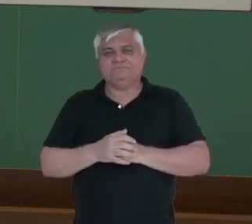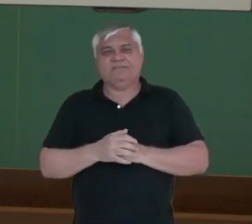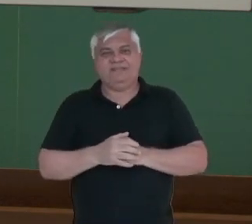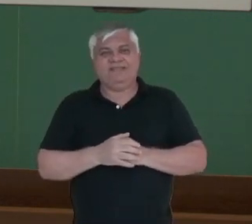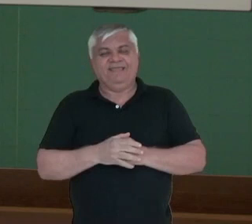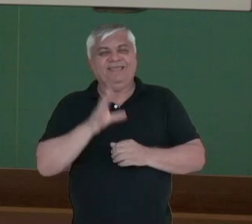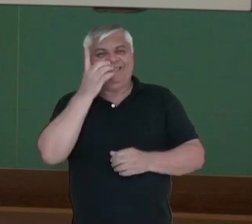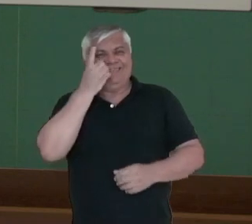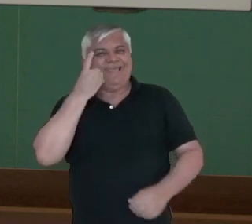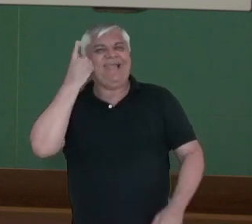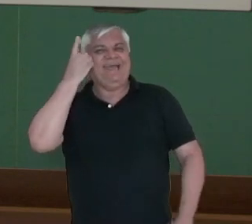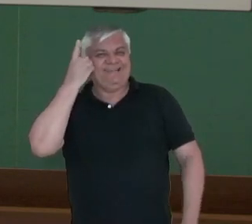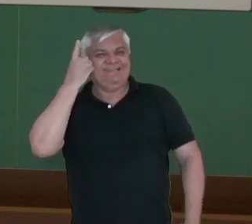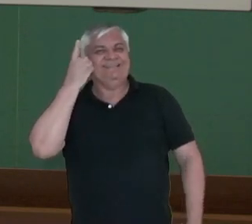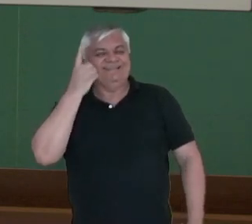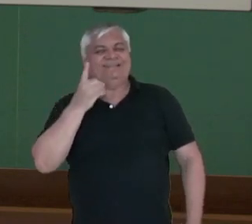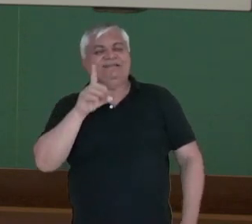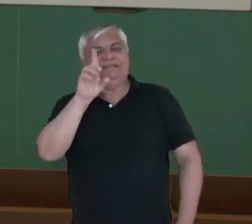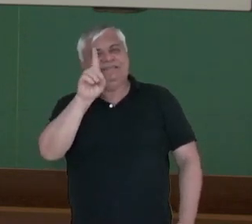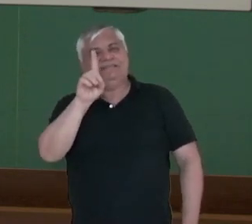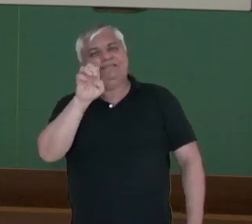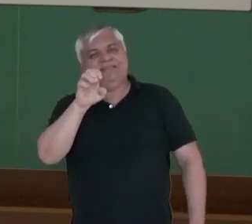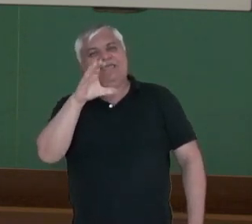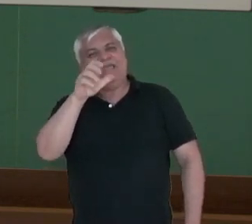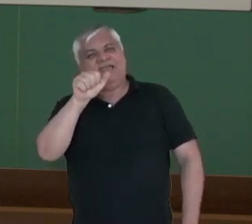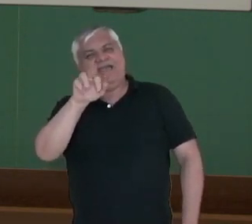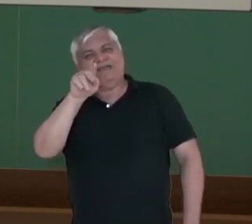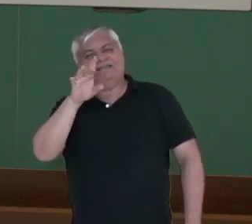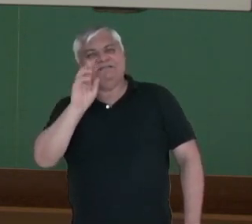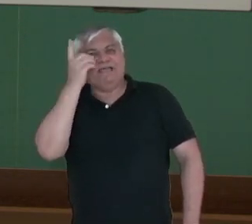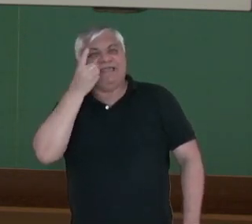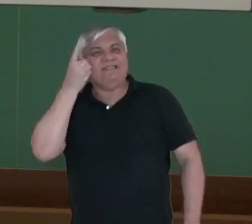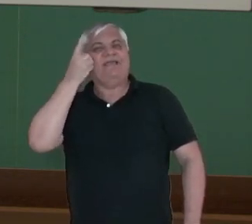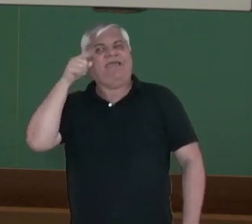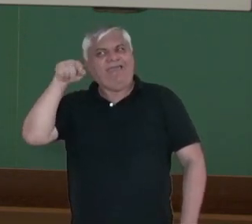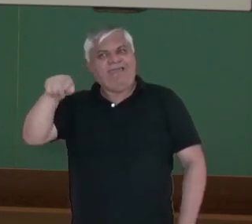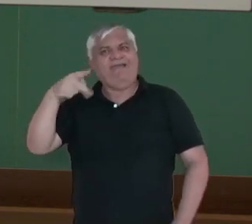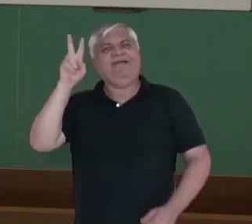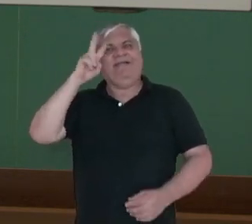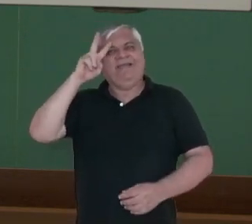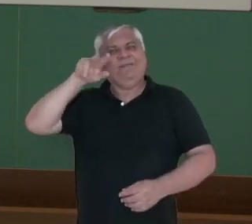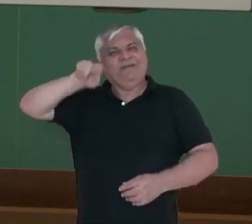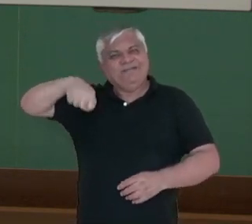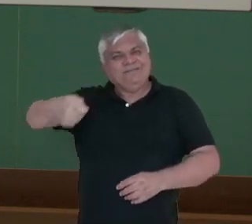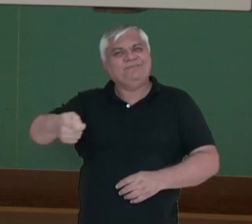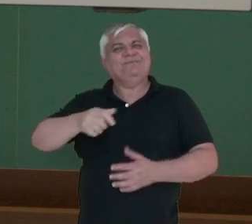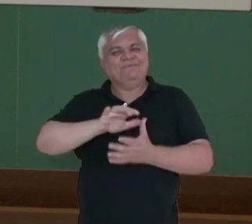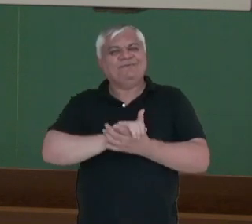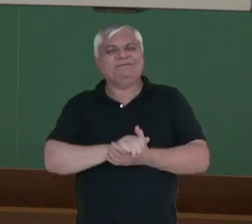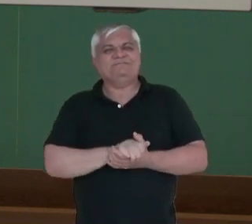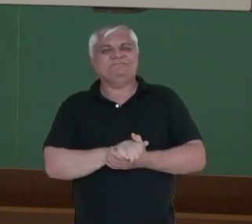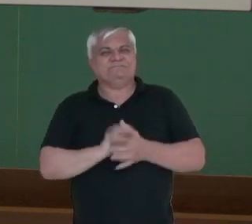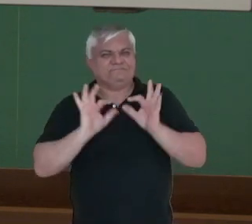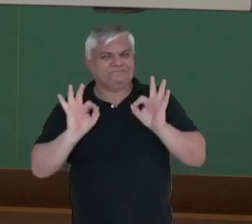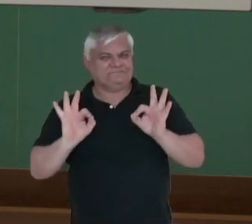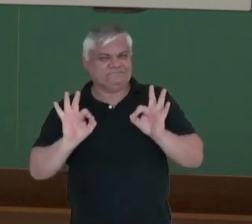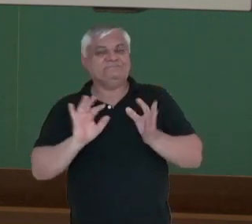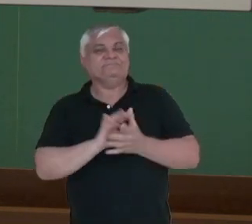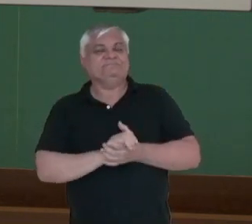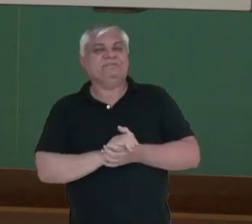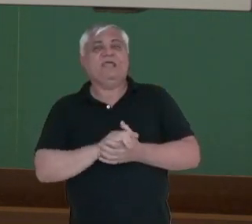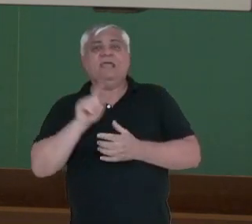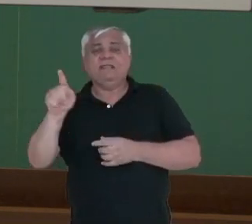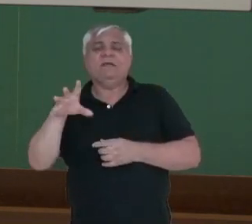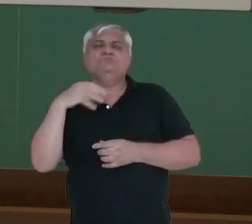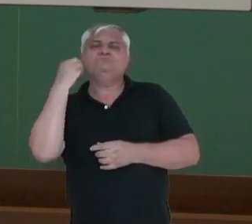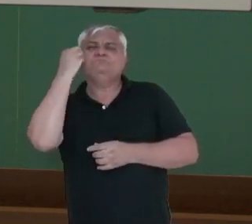Então, quando vocês pensam em racionalismo, legal lembrar das teorias de René Descartes, certo? Então, o empirismo